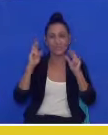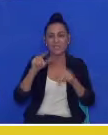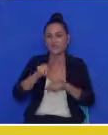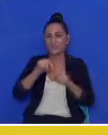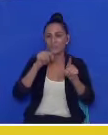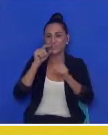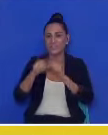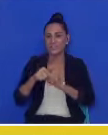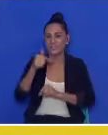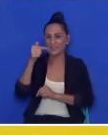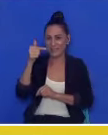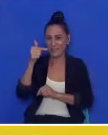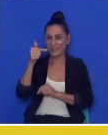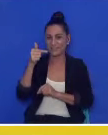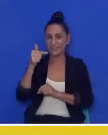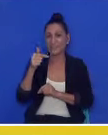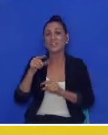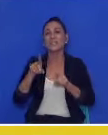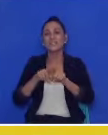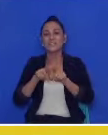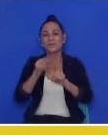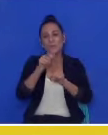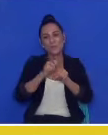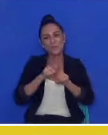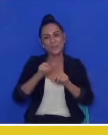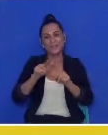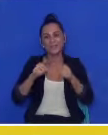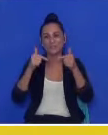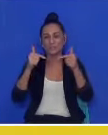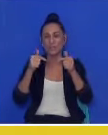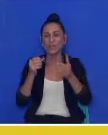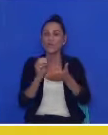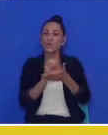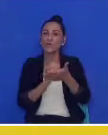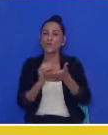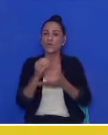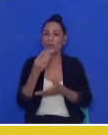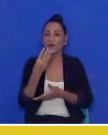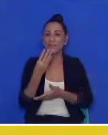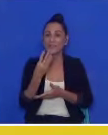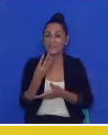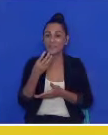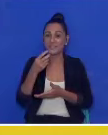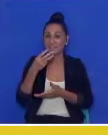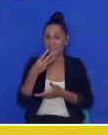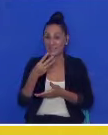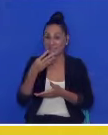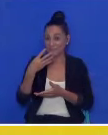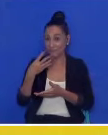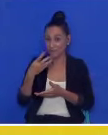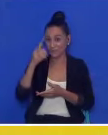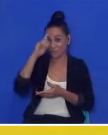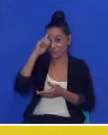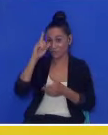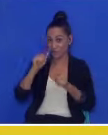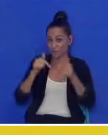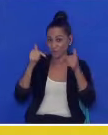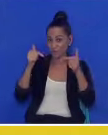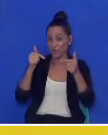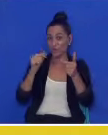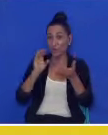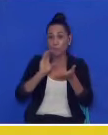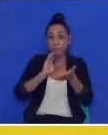7 números e um mês da sorte por concurso. Este é o concurso de número 434 do dia de sorte, com o